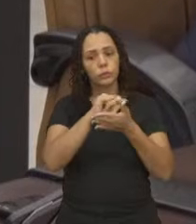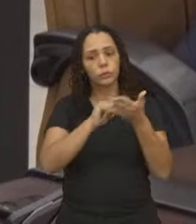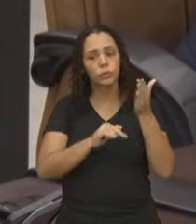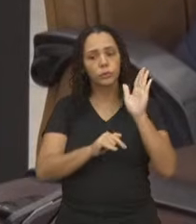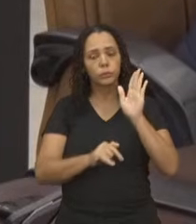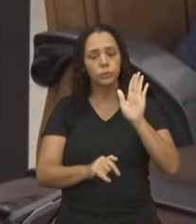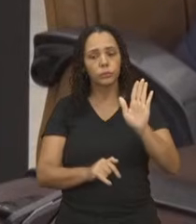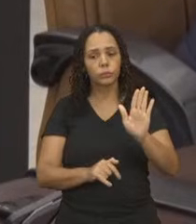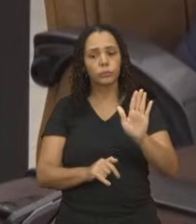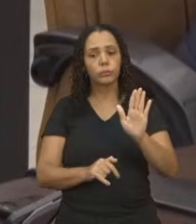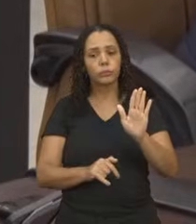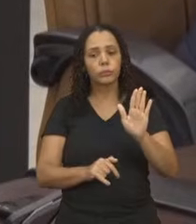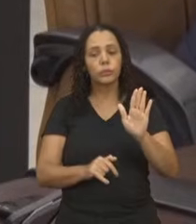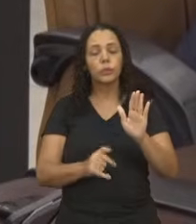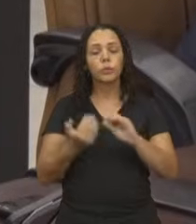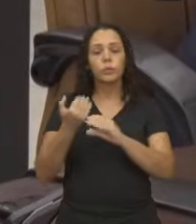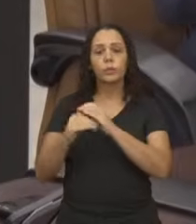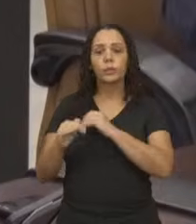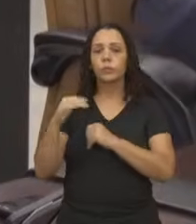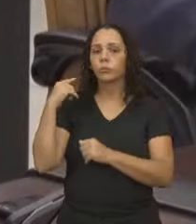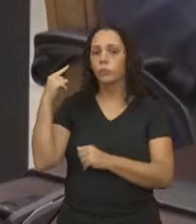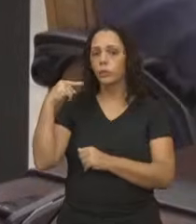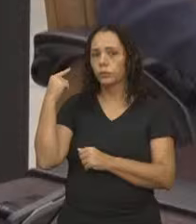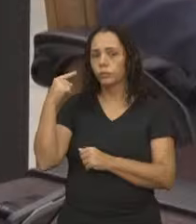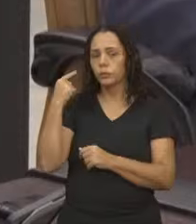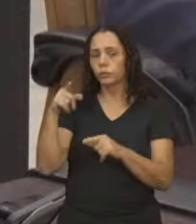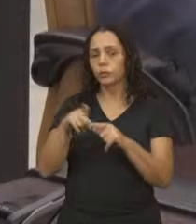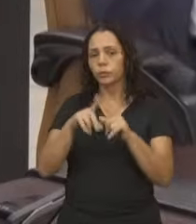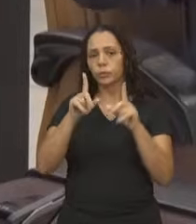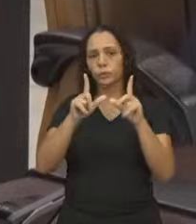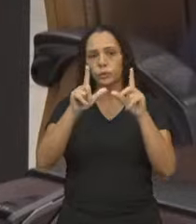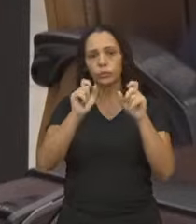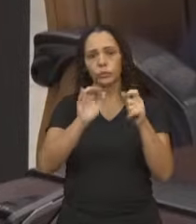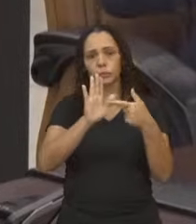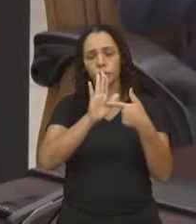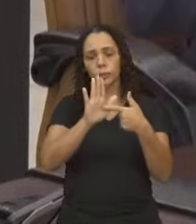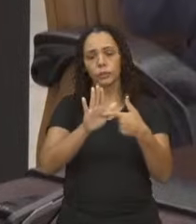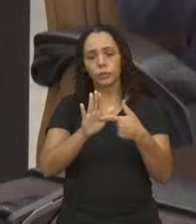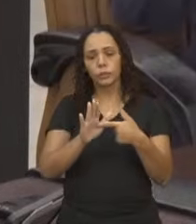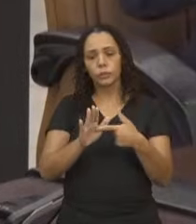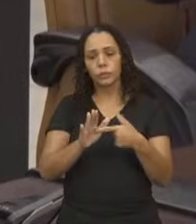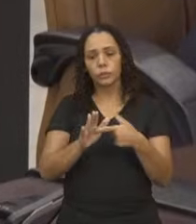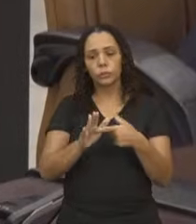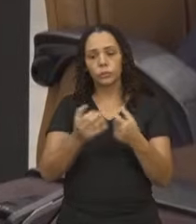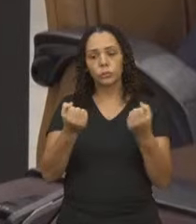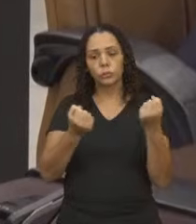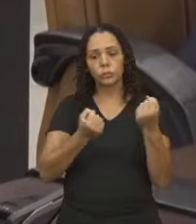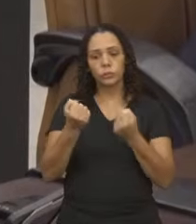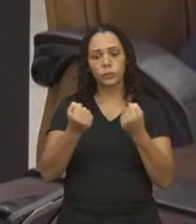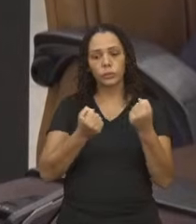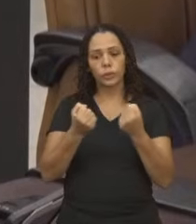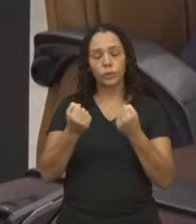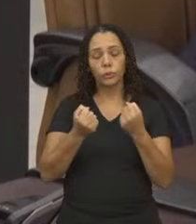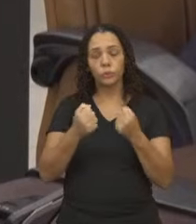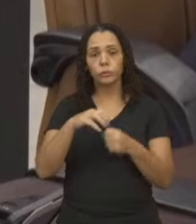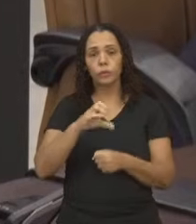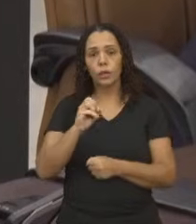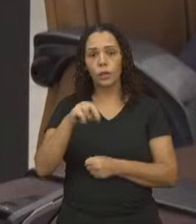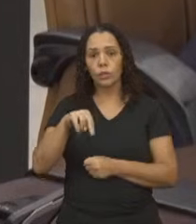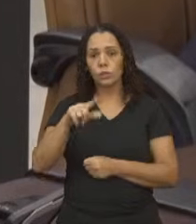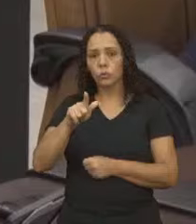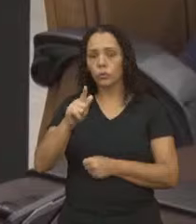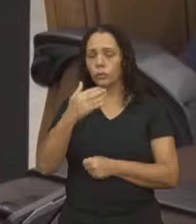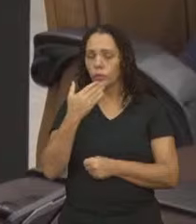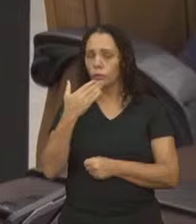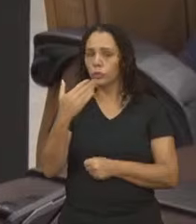o deputado André do Prado, e também a foto aqui do Castra Móvel, onde a ONG nos procurou.